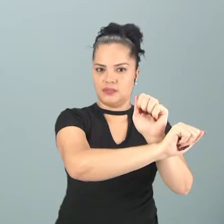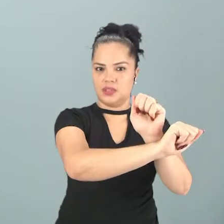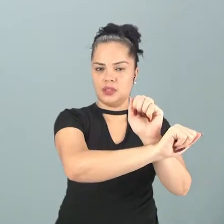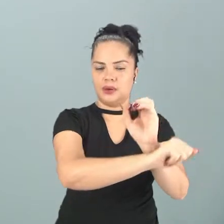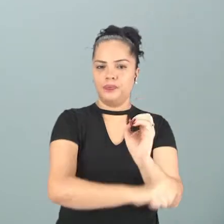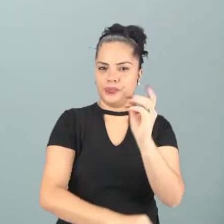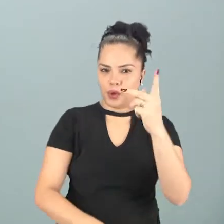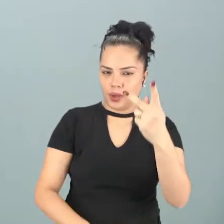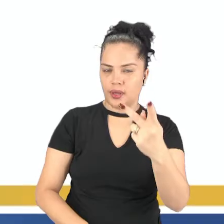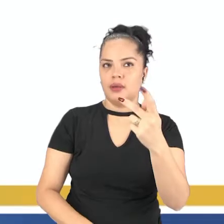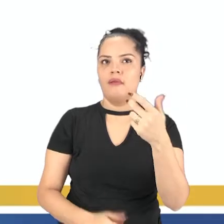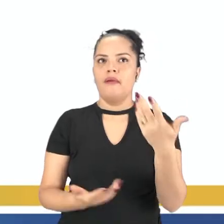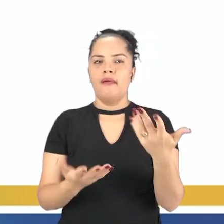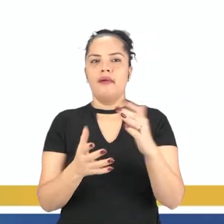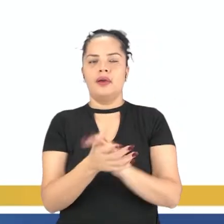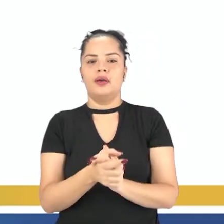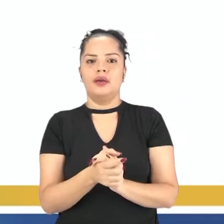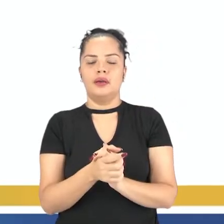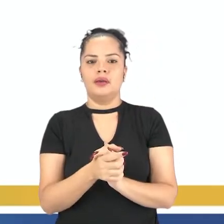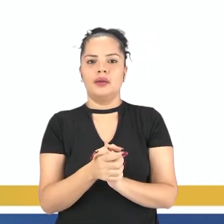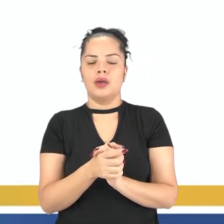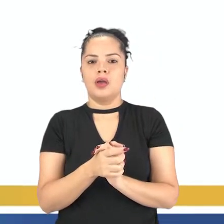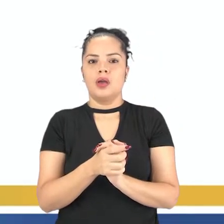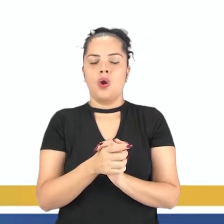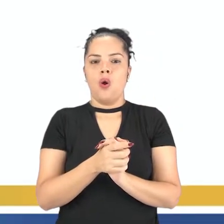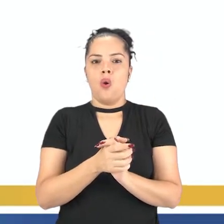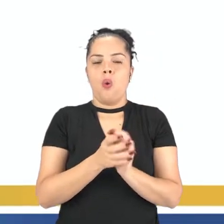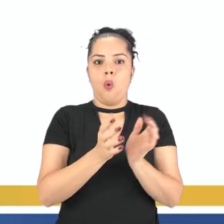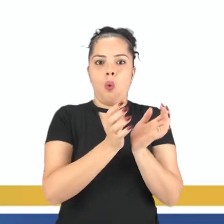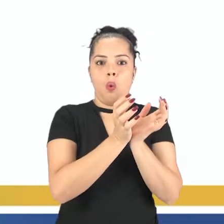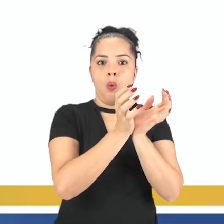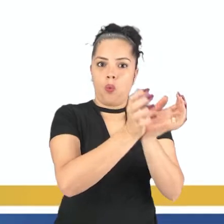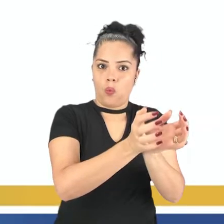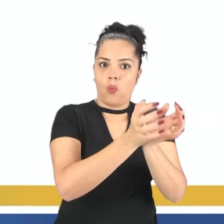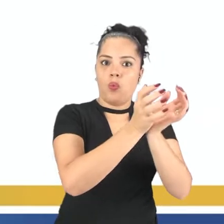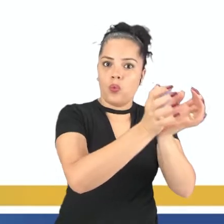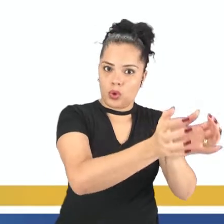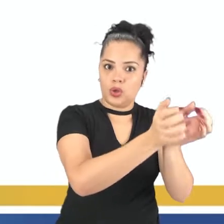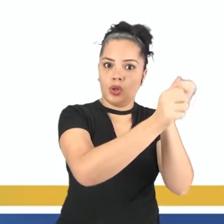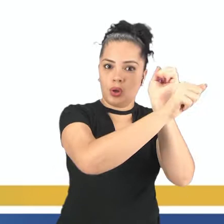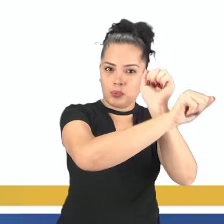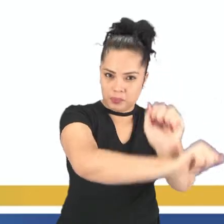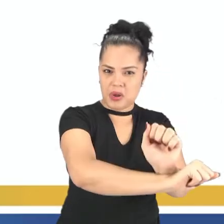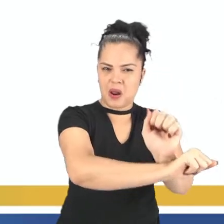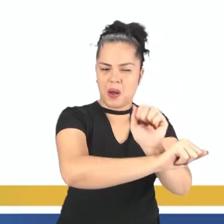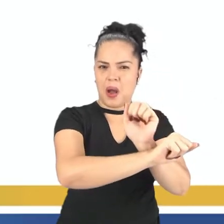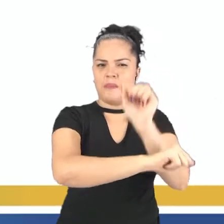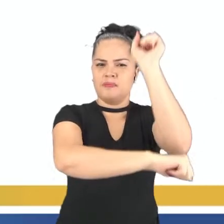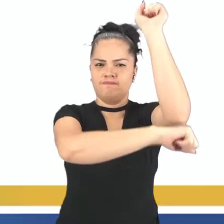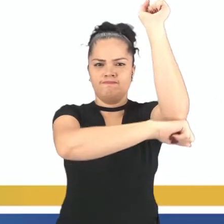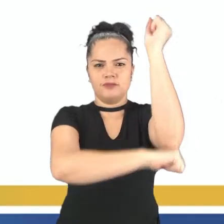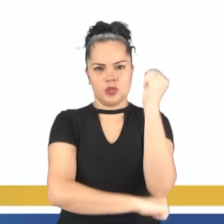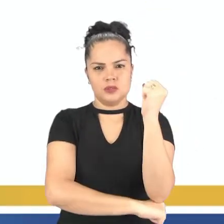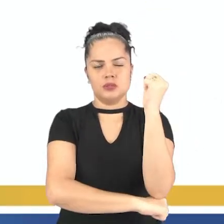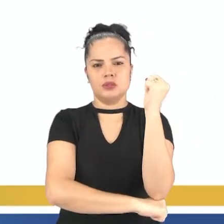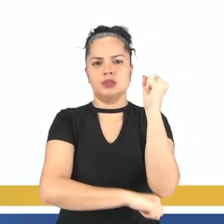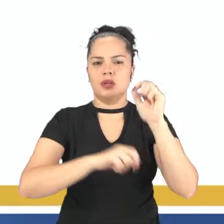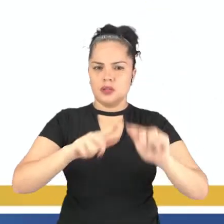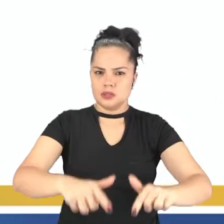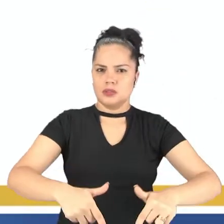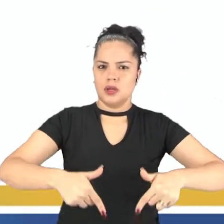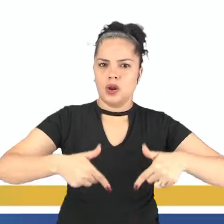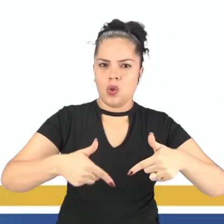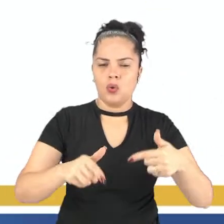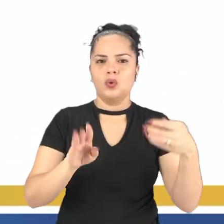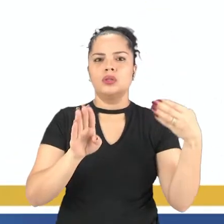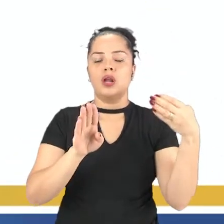é que, observem aí, o Quilombo dos Palmares era símbolo de luta e resistência contra a escravidão e referência